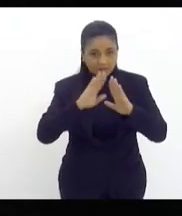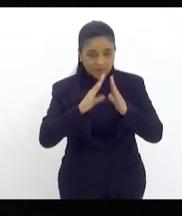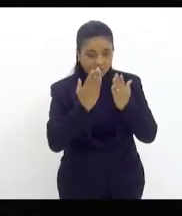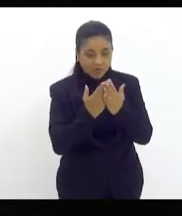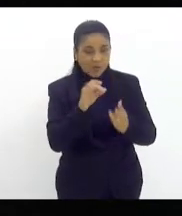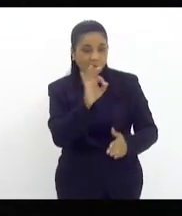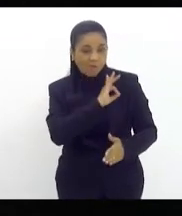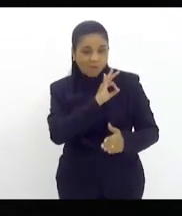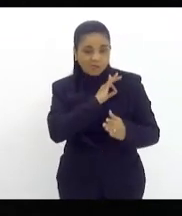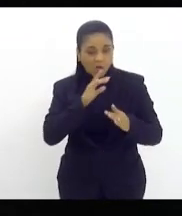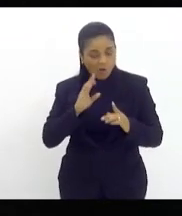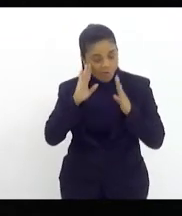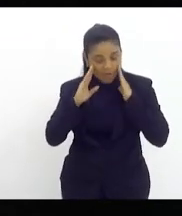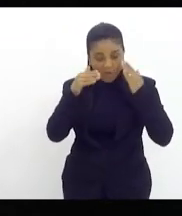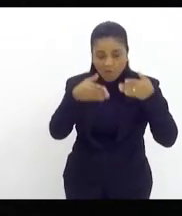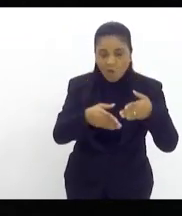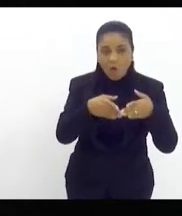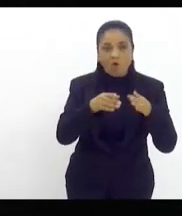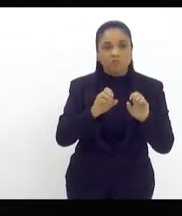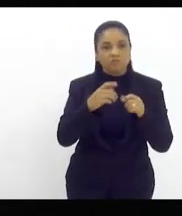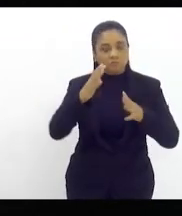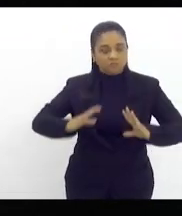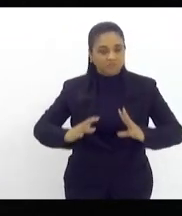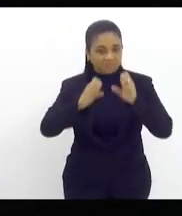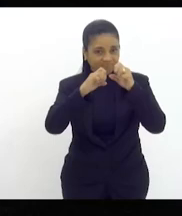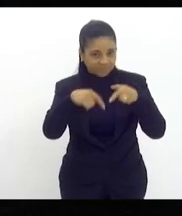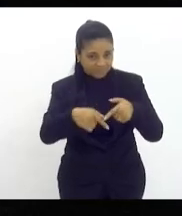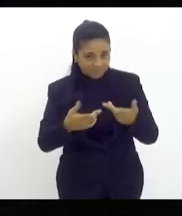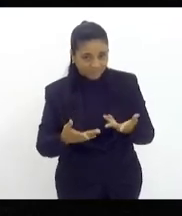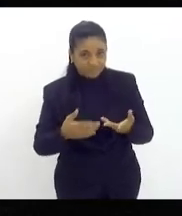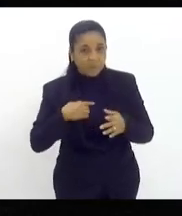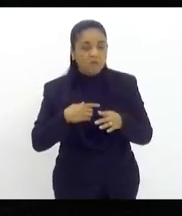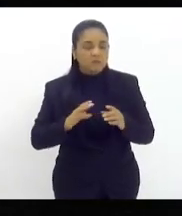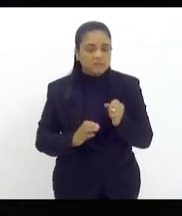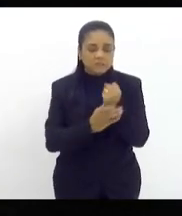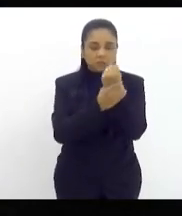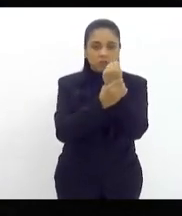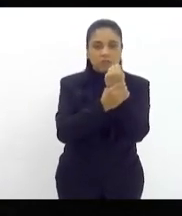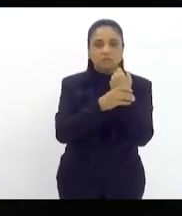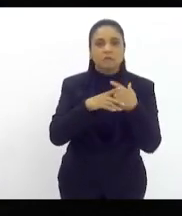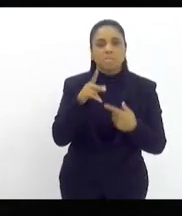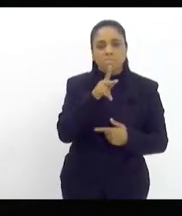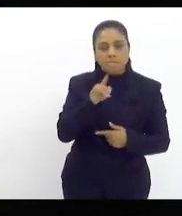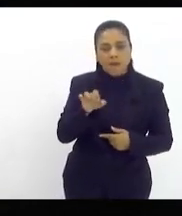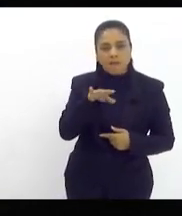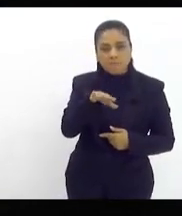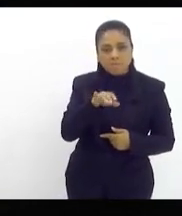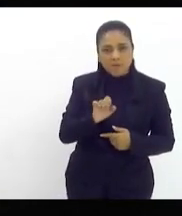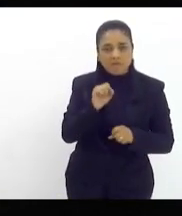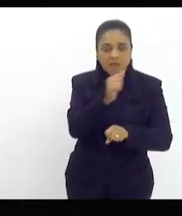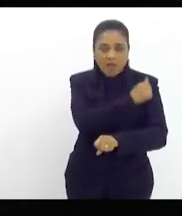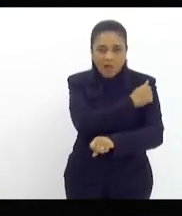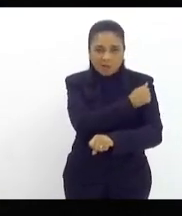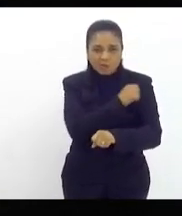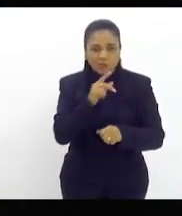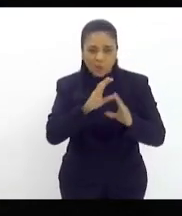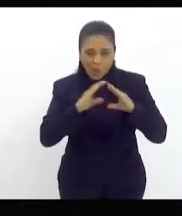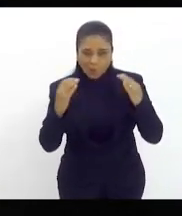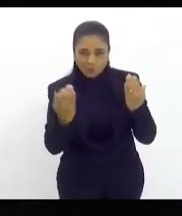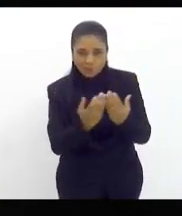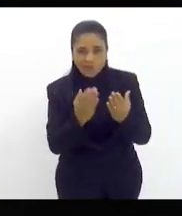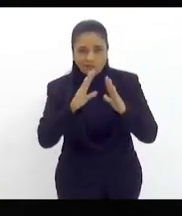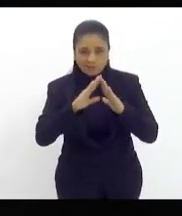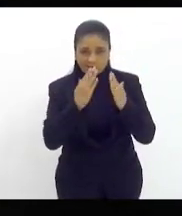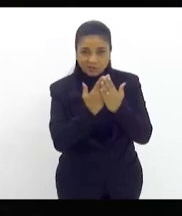de conflitos e medidas preventivas de segurança para alunos pais professores e comunidade meu Deus quem pode ser